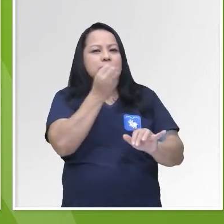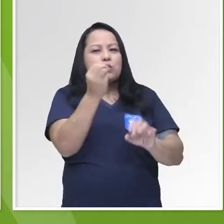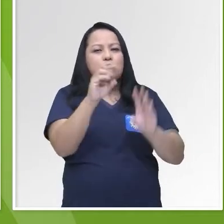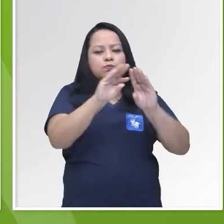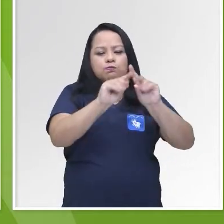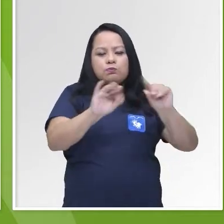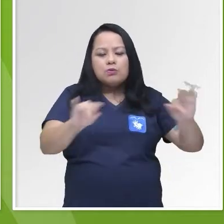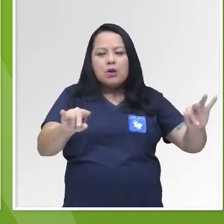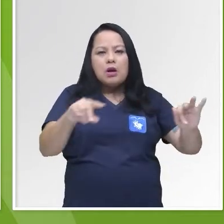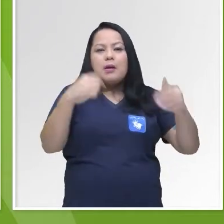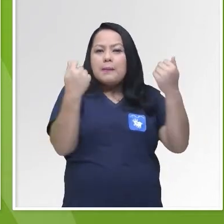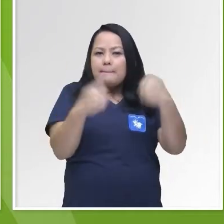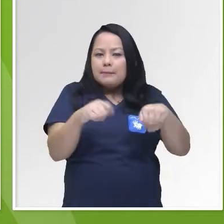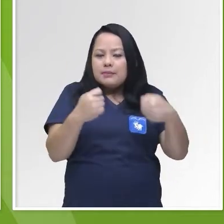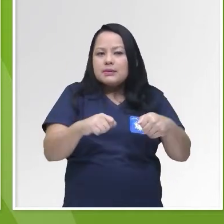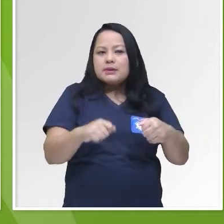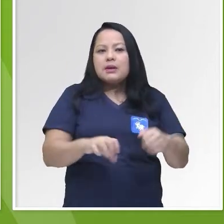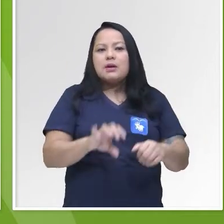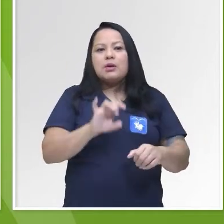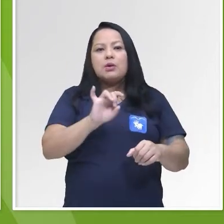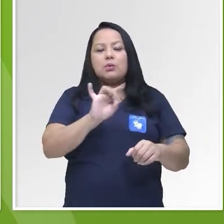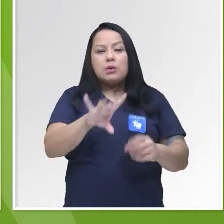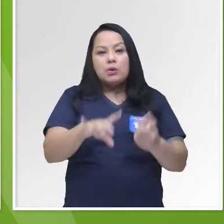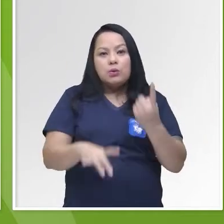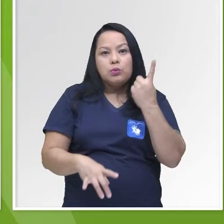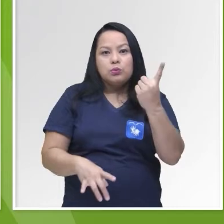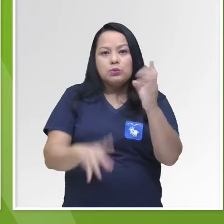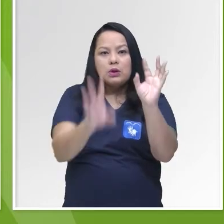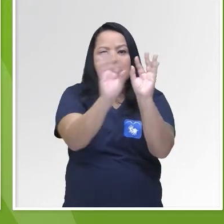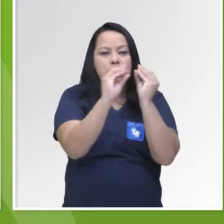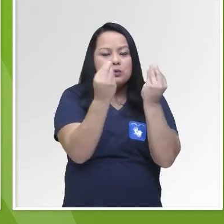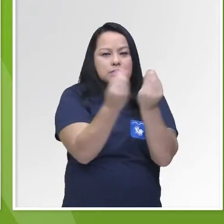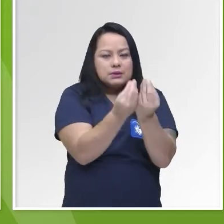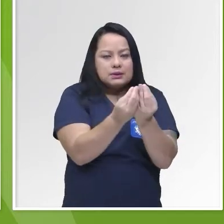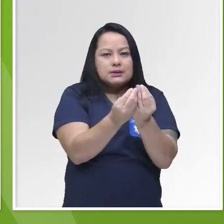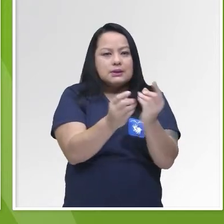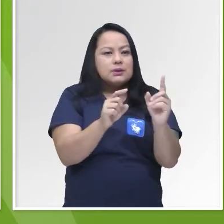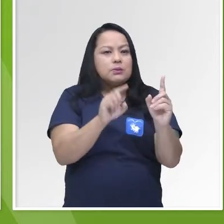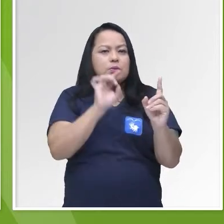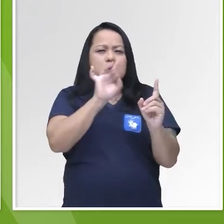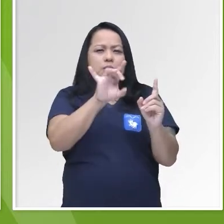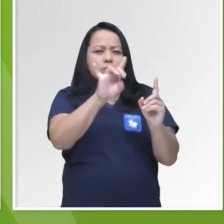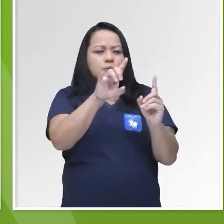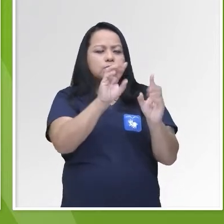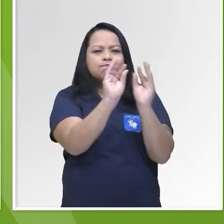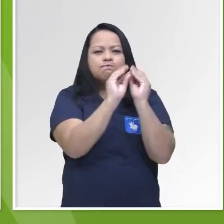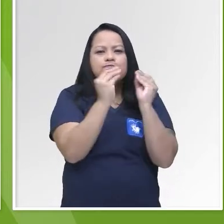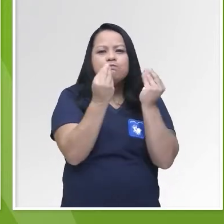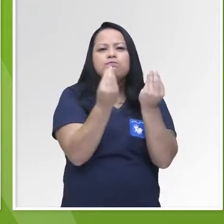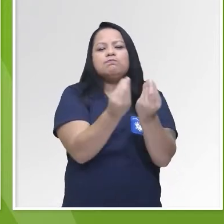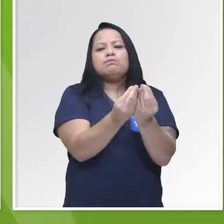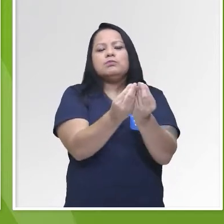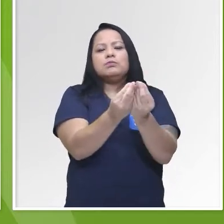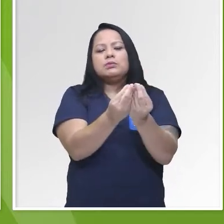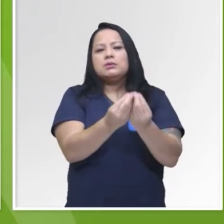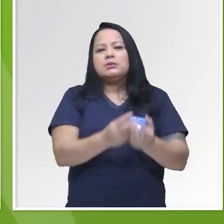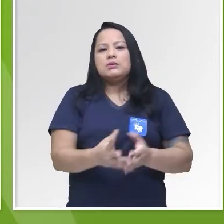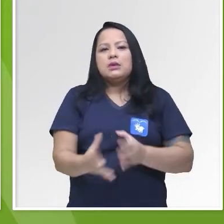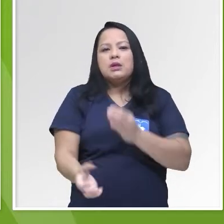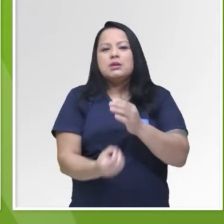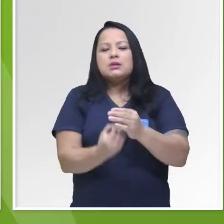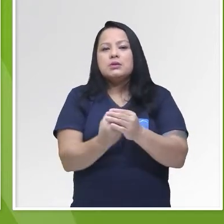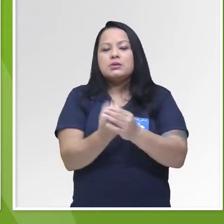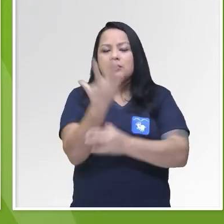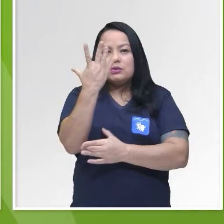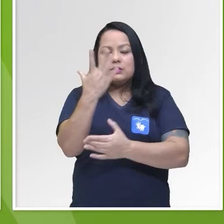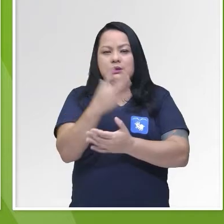eu preciso ter uma única substância e essa única substância, ela vai gerar, né,